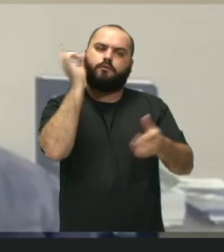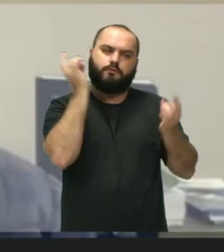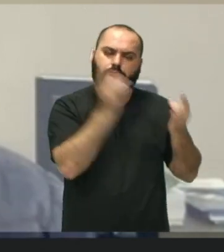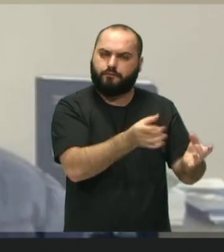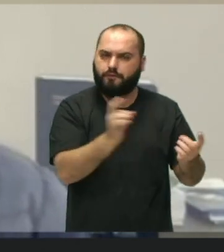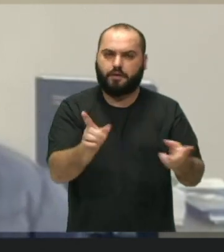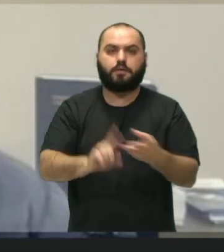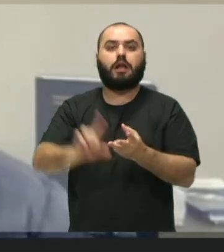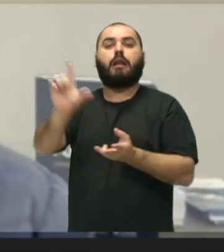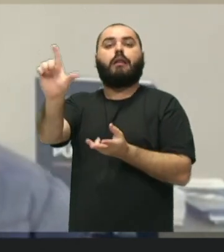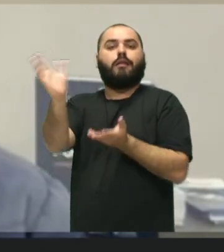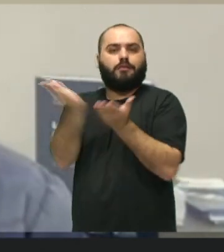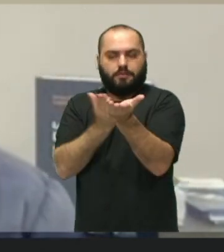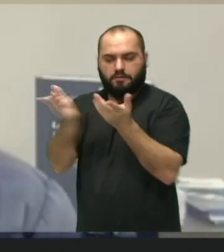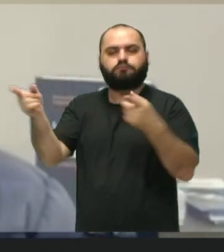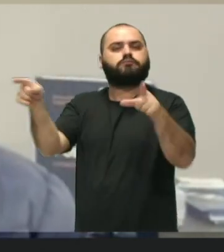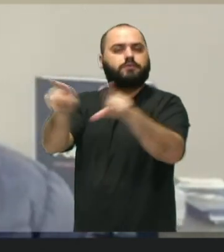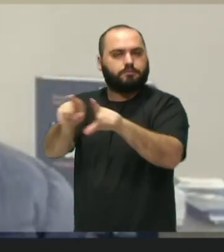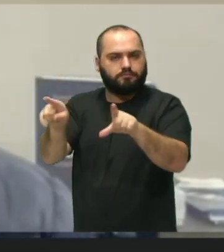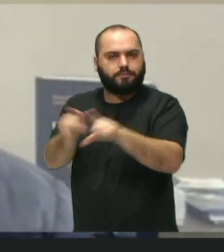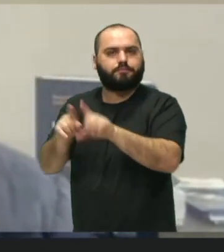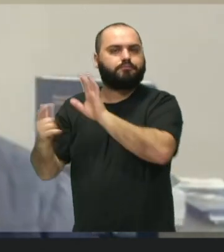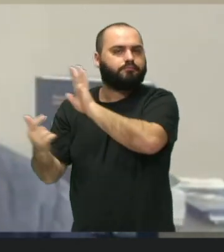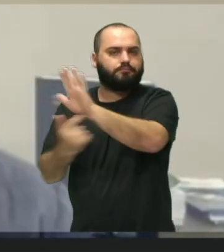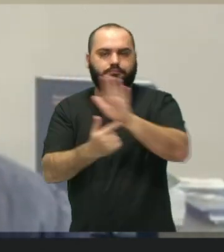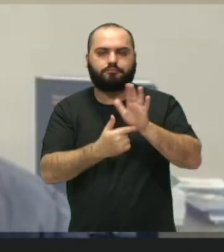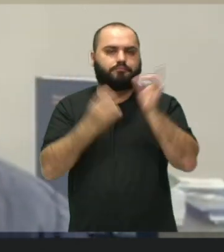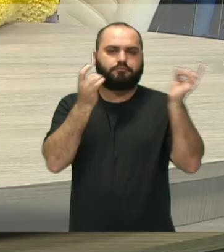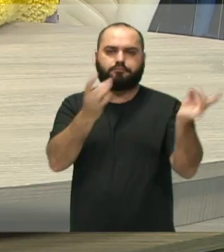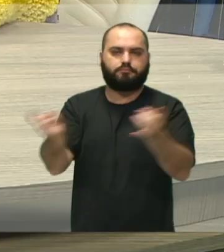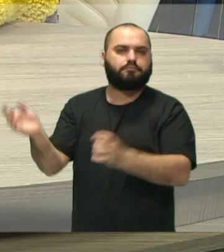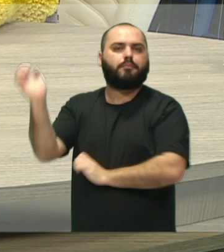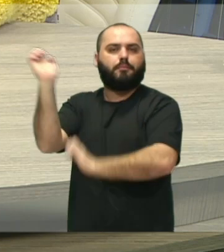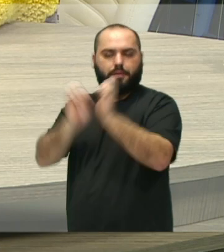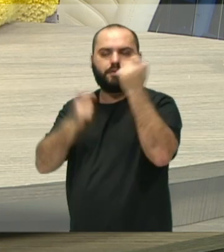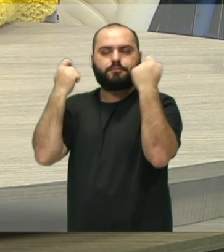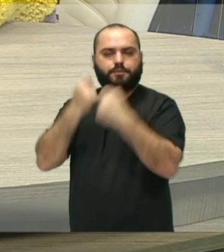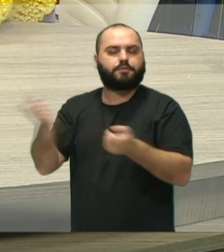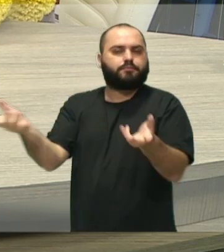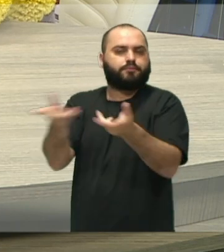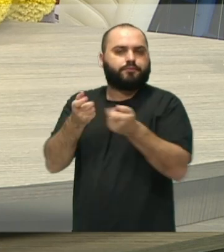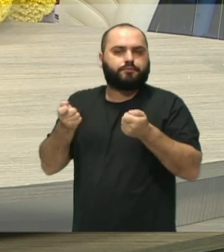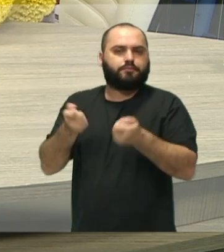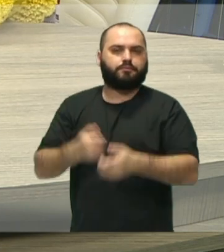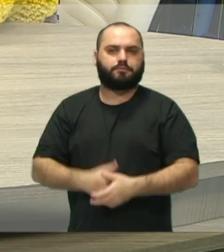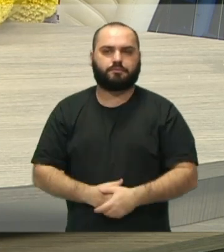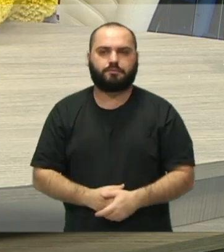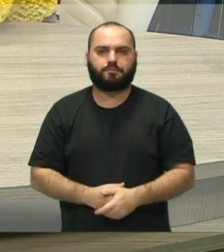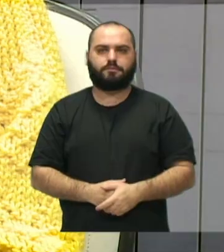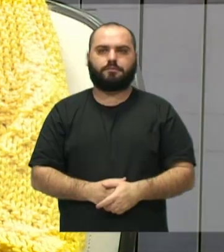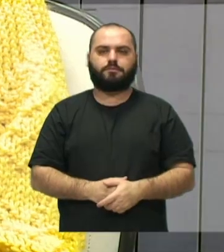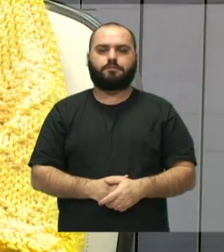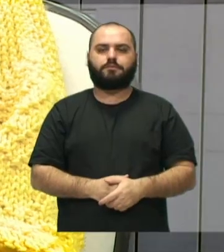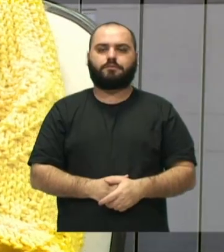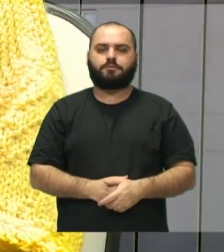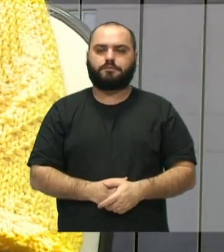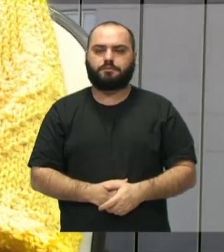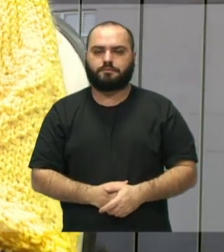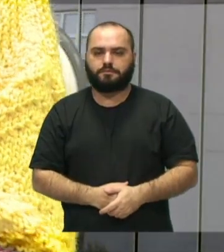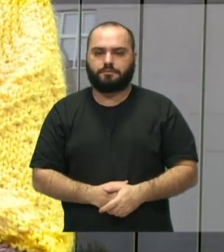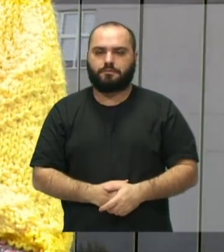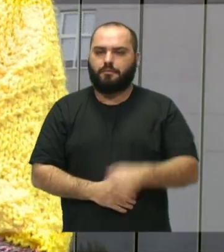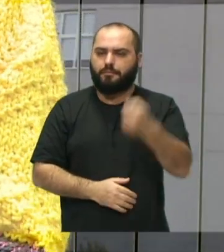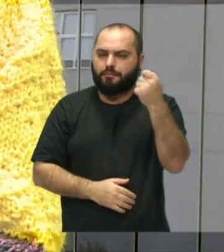as licitações é um canal de venda e nenhuma empresa deveria deixar de lado isso. Com certeza. A gente tem que fazer um